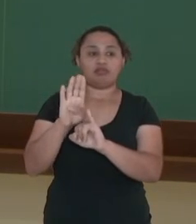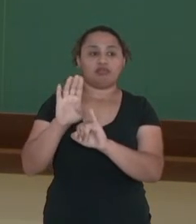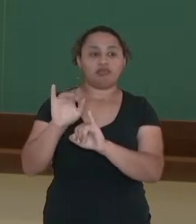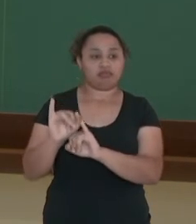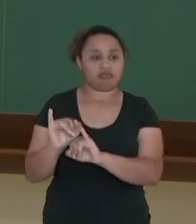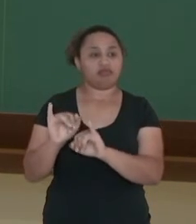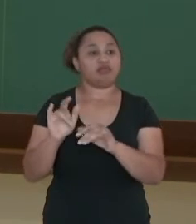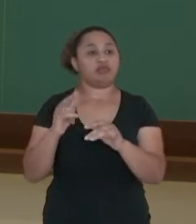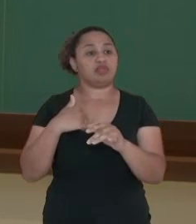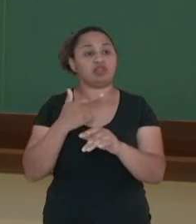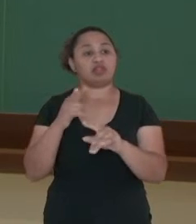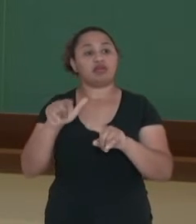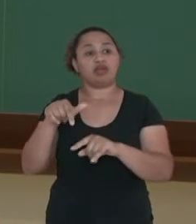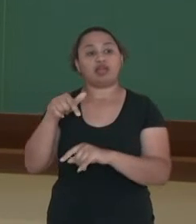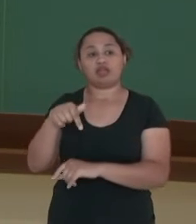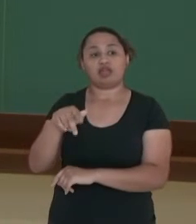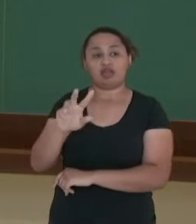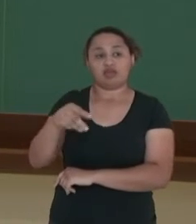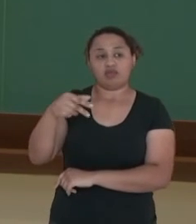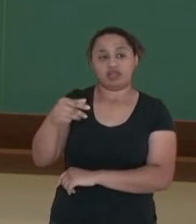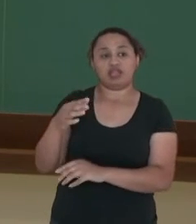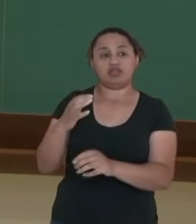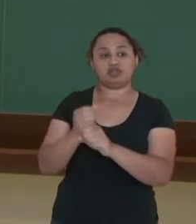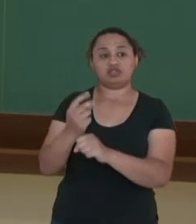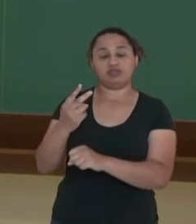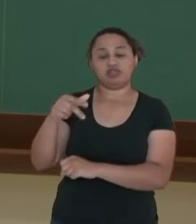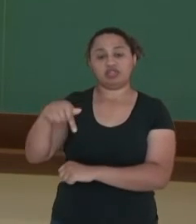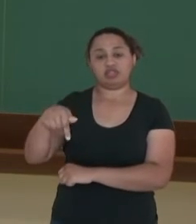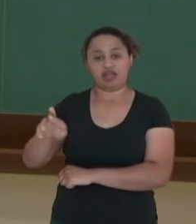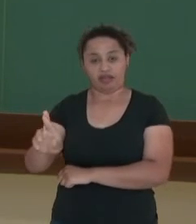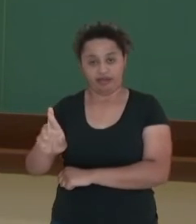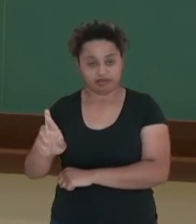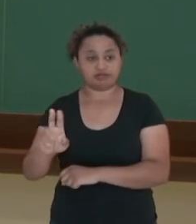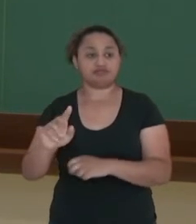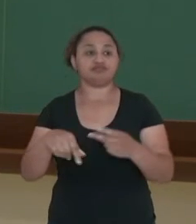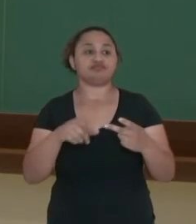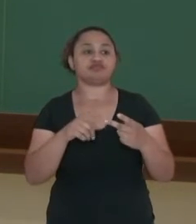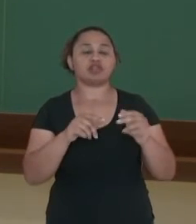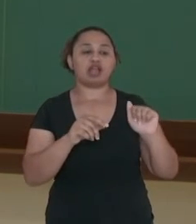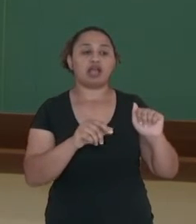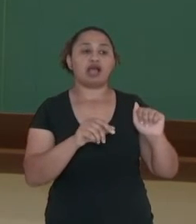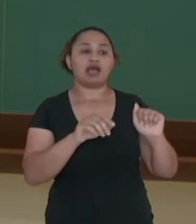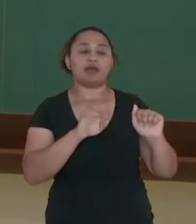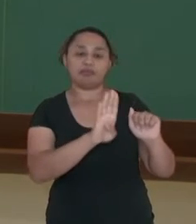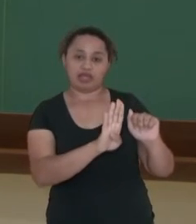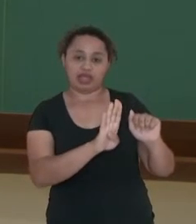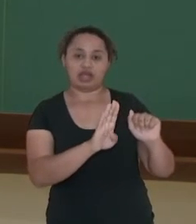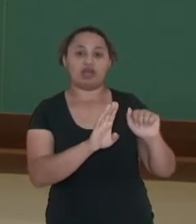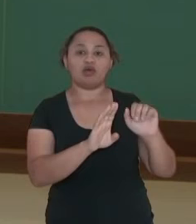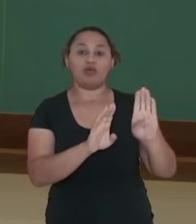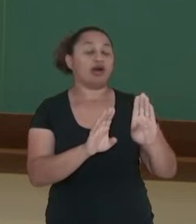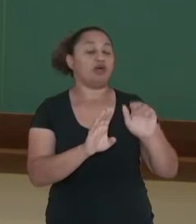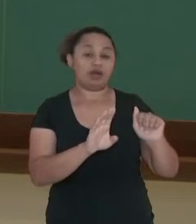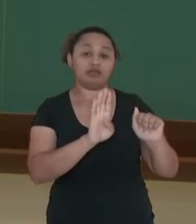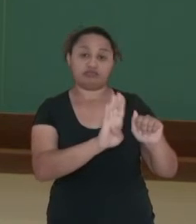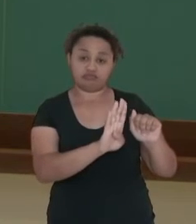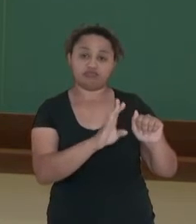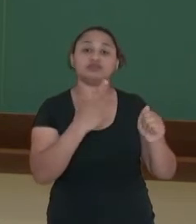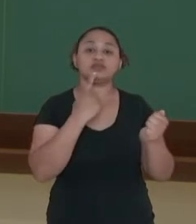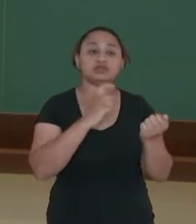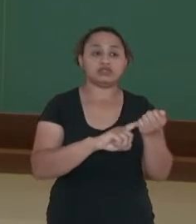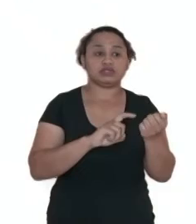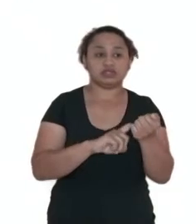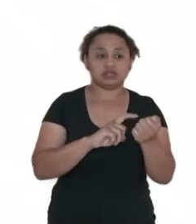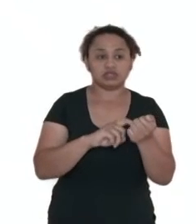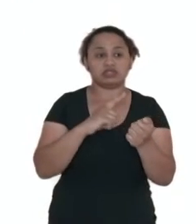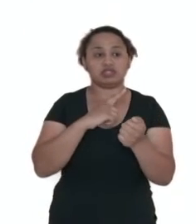2QR. O azão-bezão, né? Formando ali o genótipo, né? O fenótipo azão-bezão formando genótipos, né?